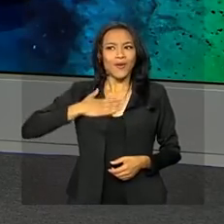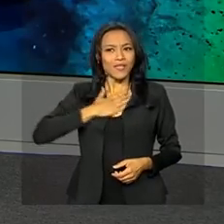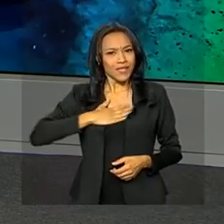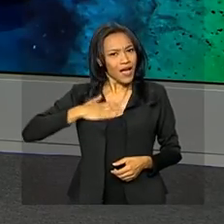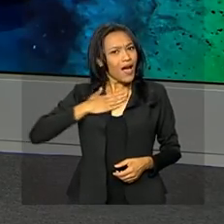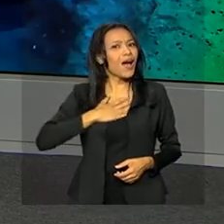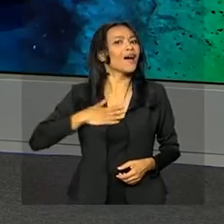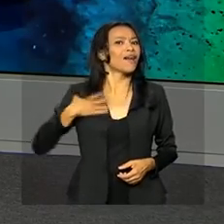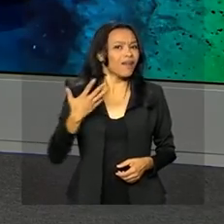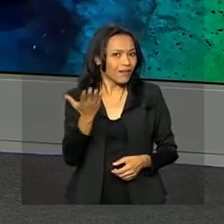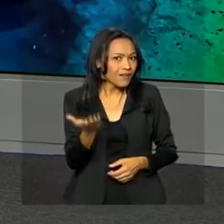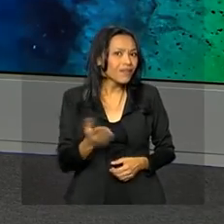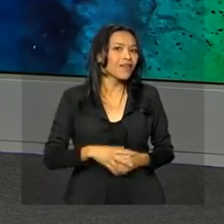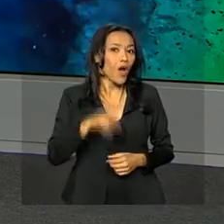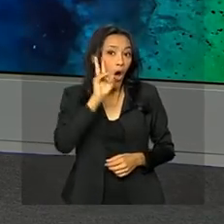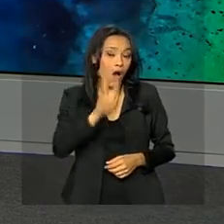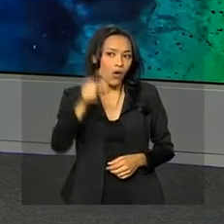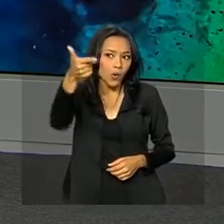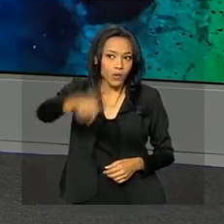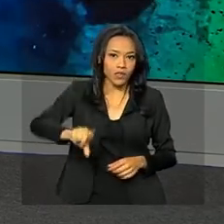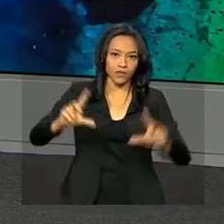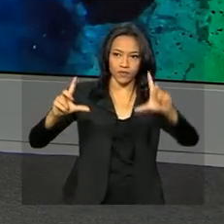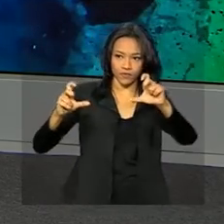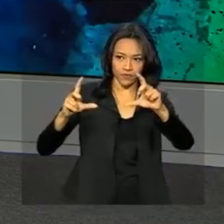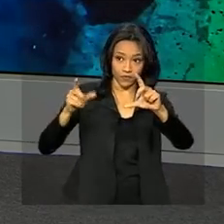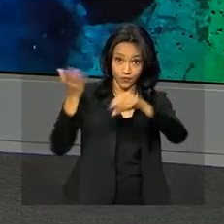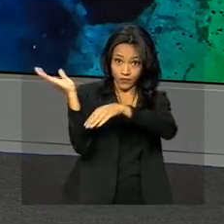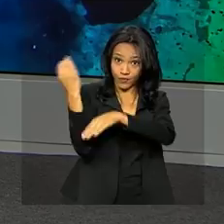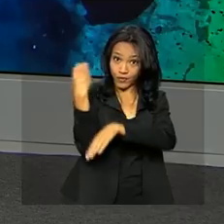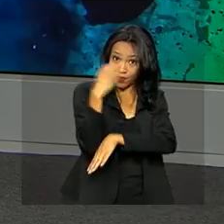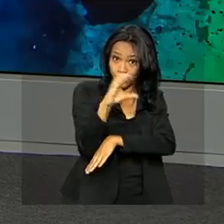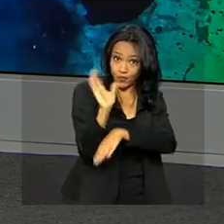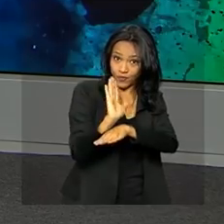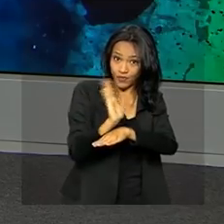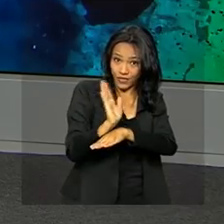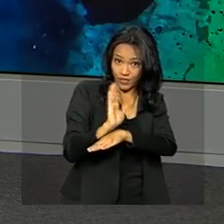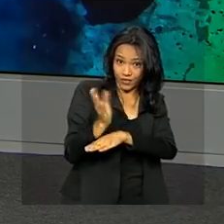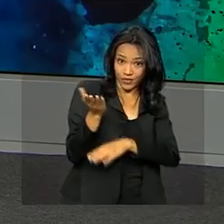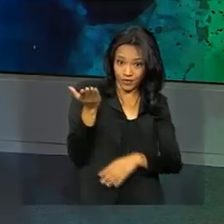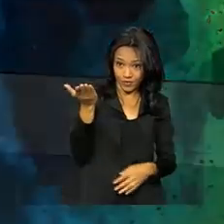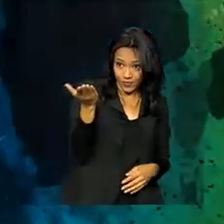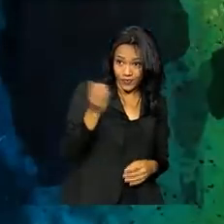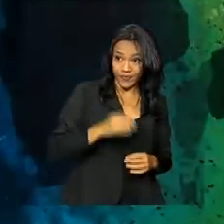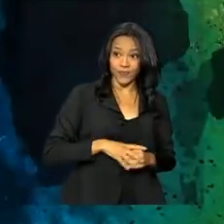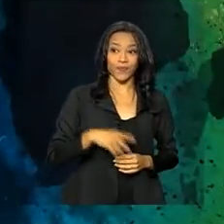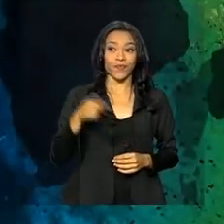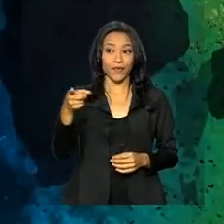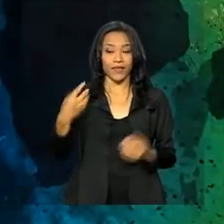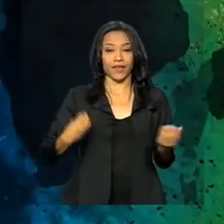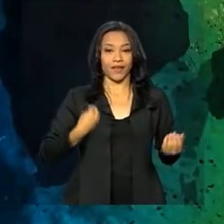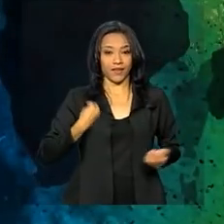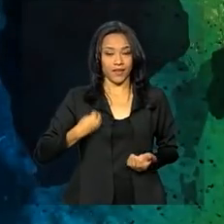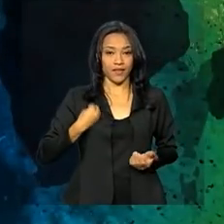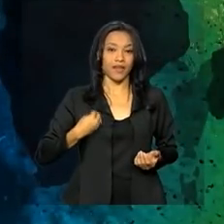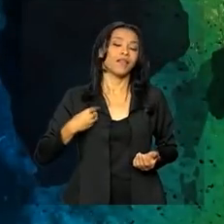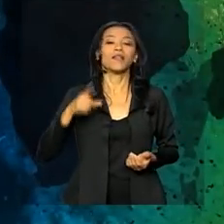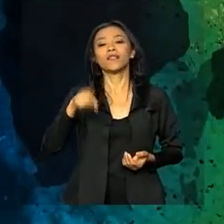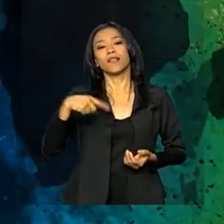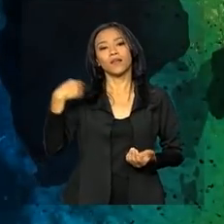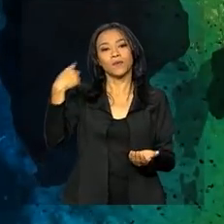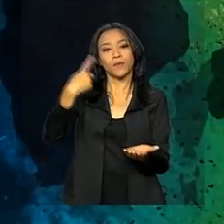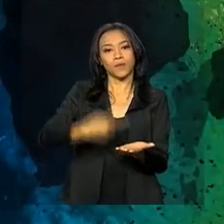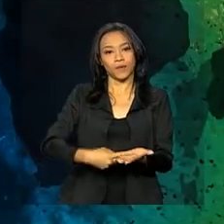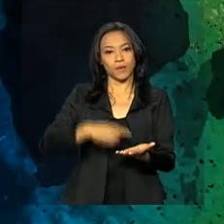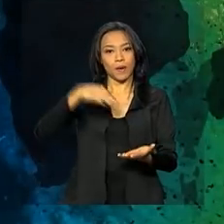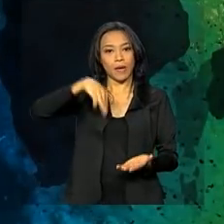aqui, histórico. Vamos dar uma olhada aqui, um vídeo. Coronel Aviador Virgílio Novaes, atualmente compondo a missão das Nações Unidas do